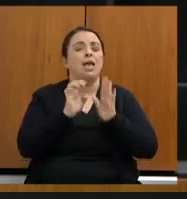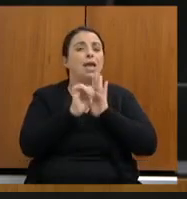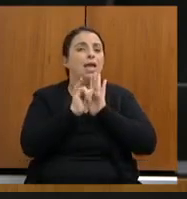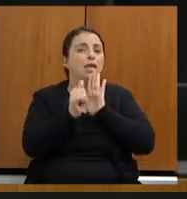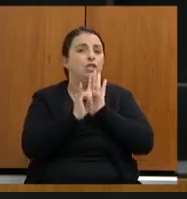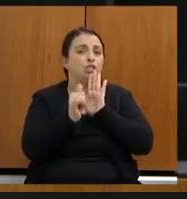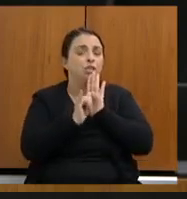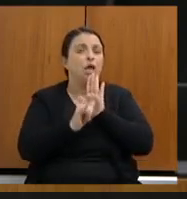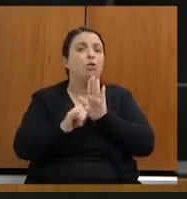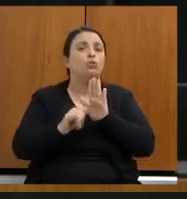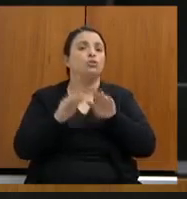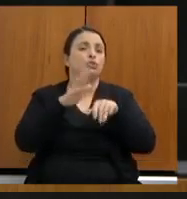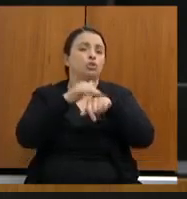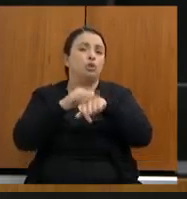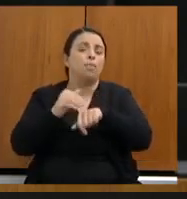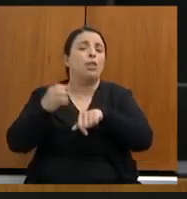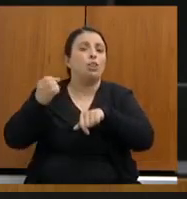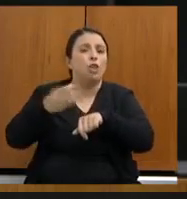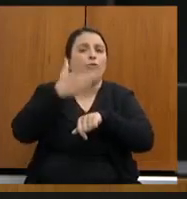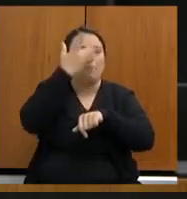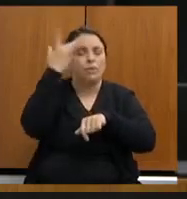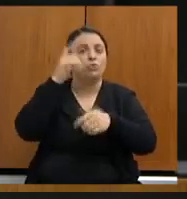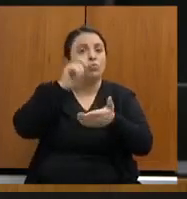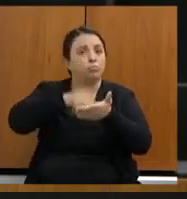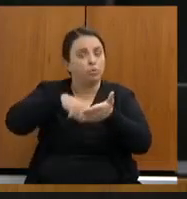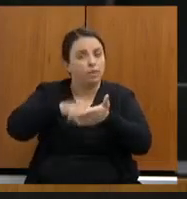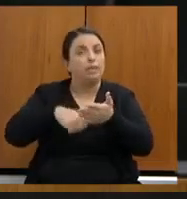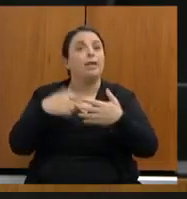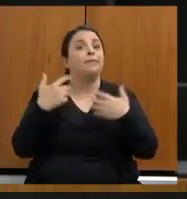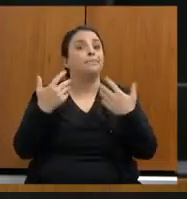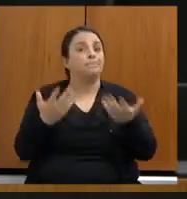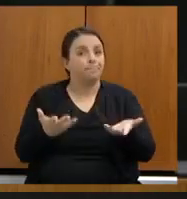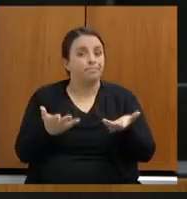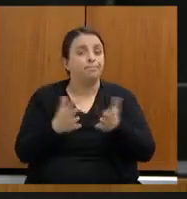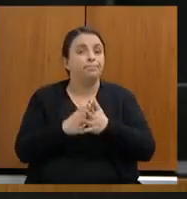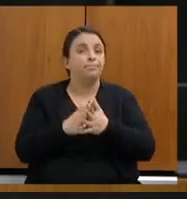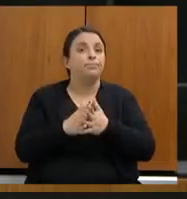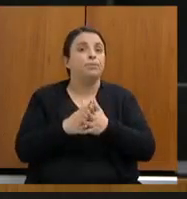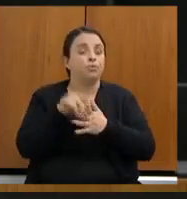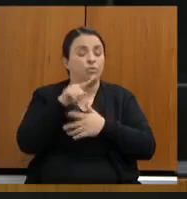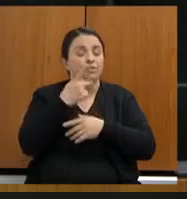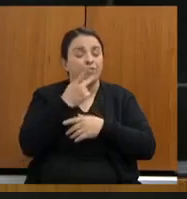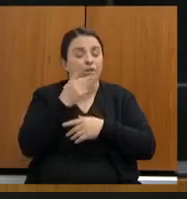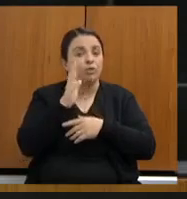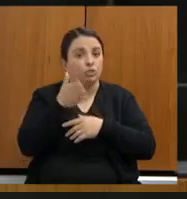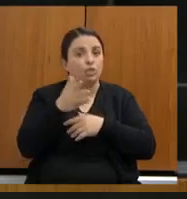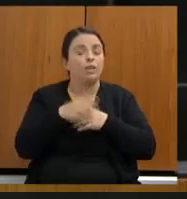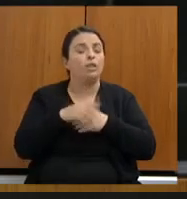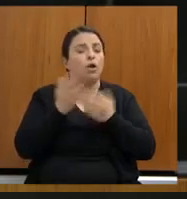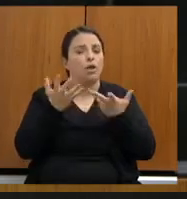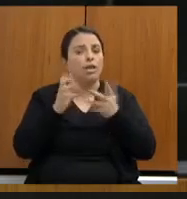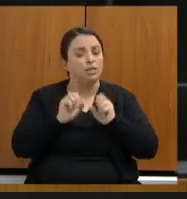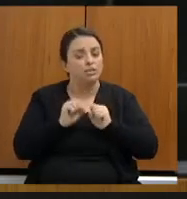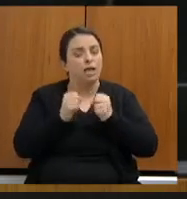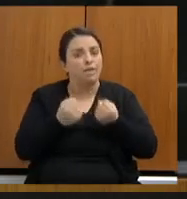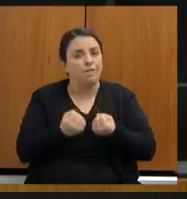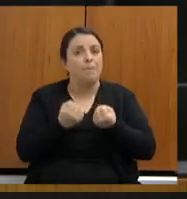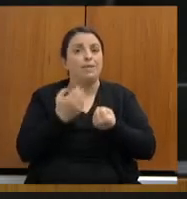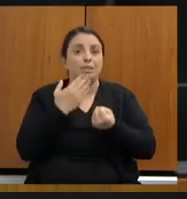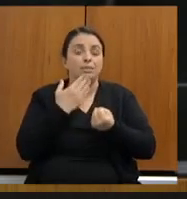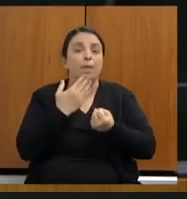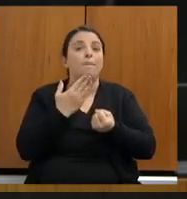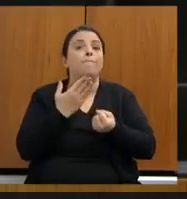cobrado aqui também durante a condição Então sou é reafirmar esse pedido